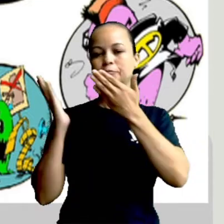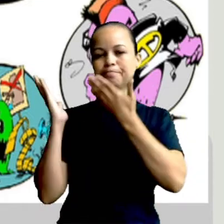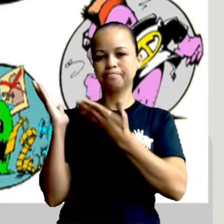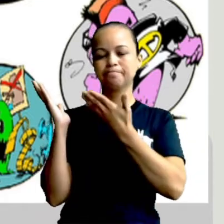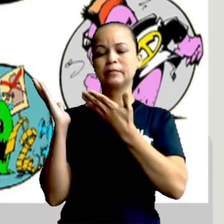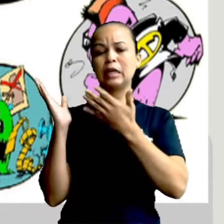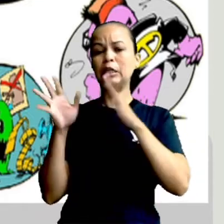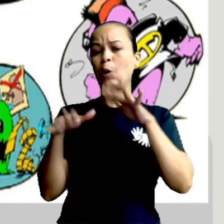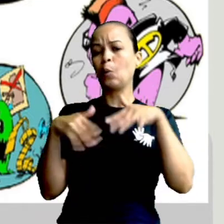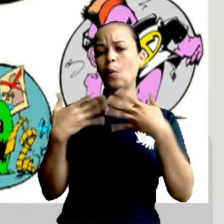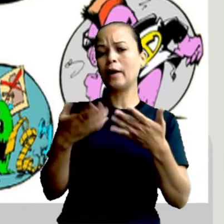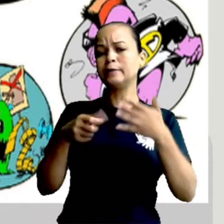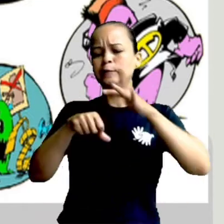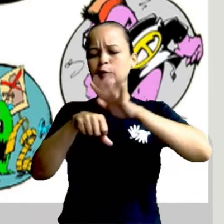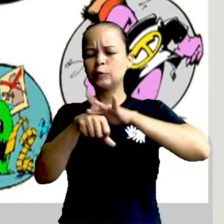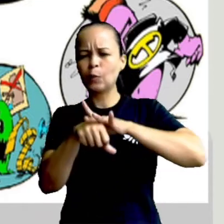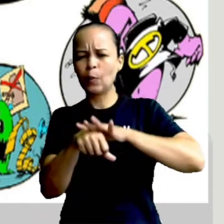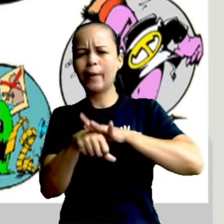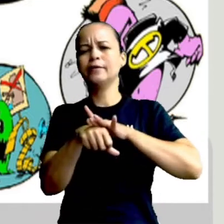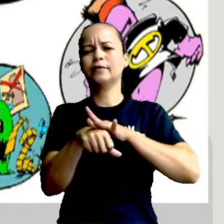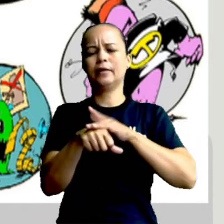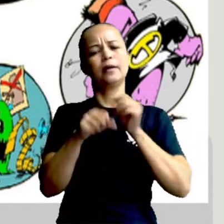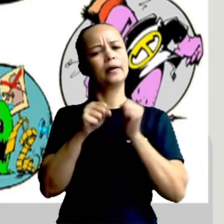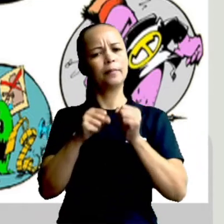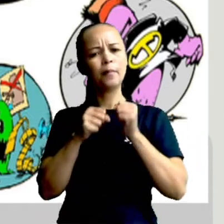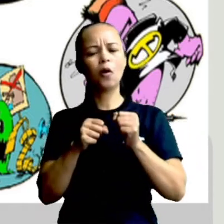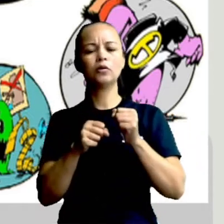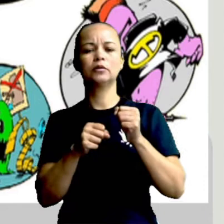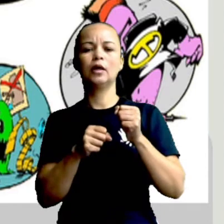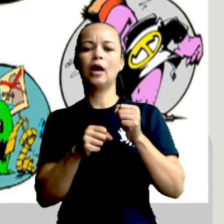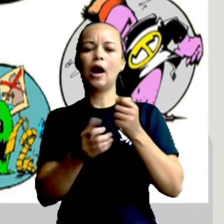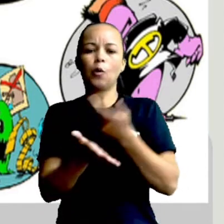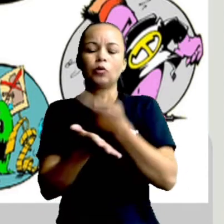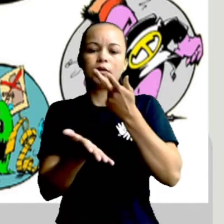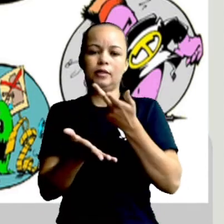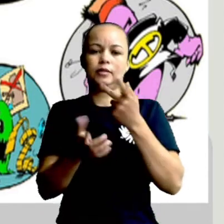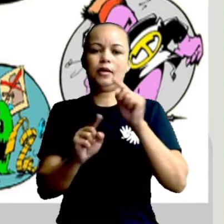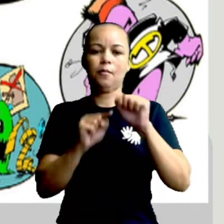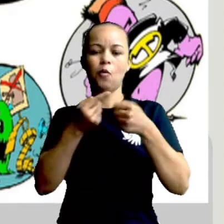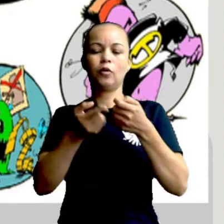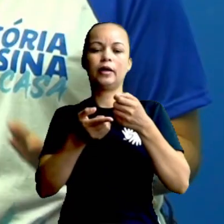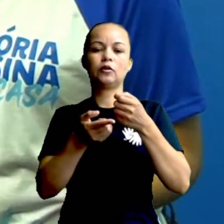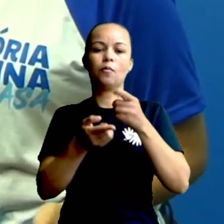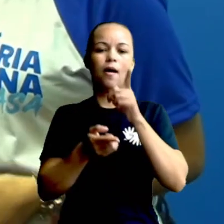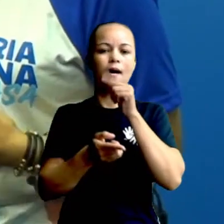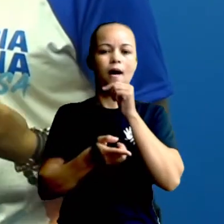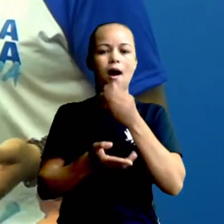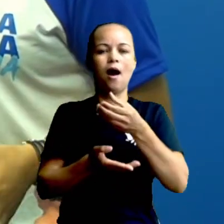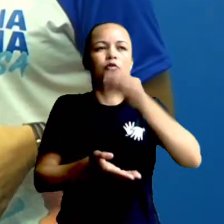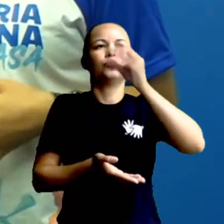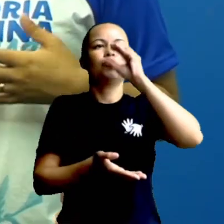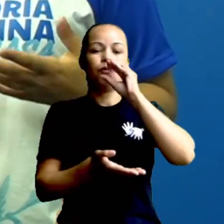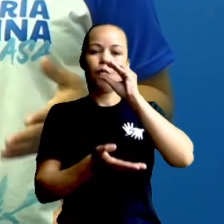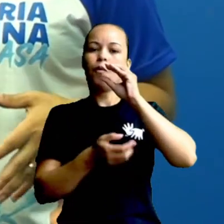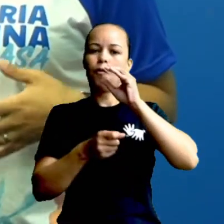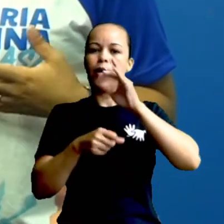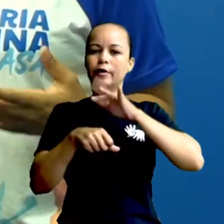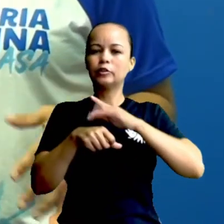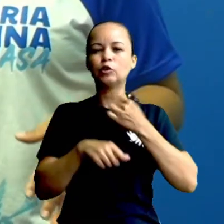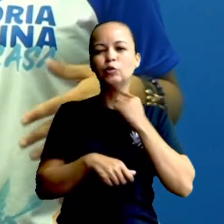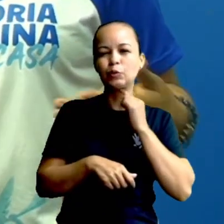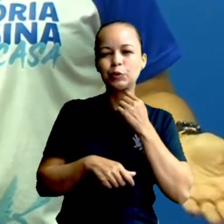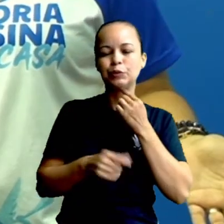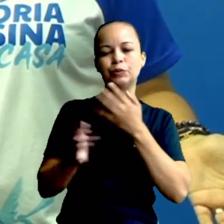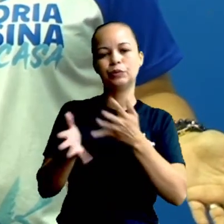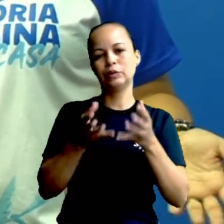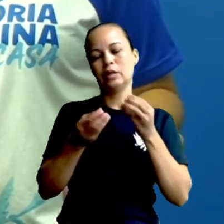são as doenças que podem, né, aí ser causadas pela essa água contaminada, né? Se a gente continuar aí, ó, não tendo esse